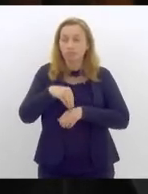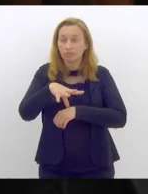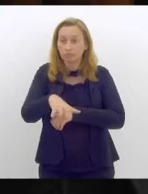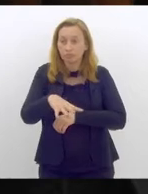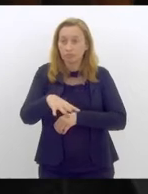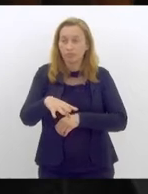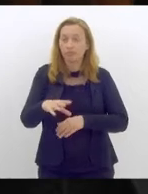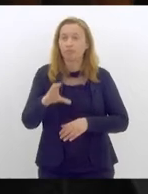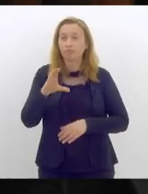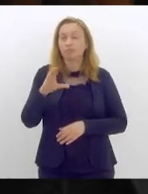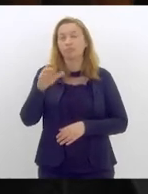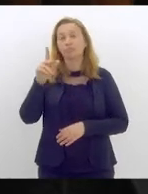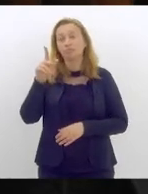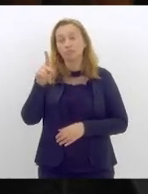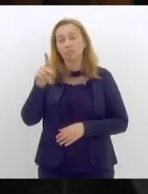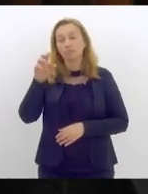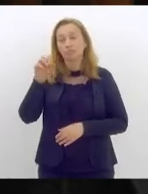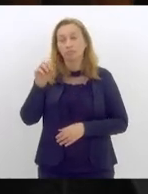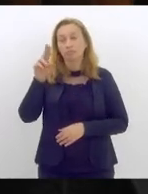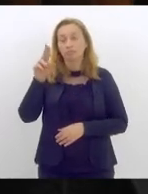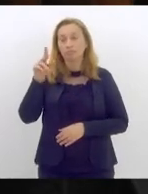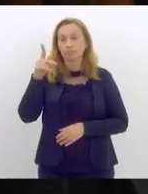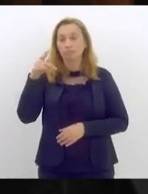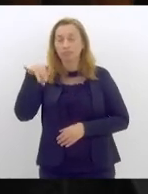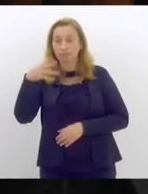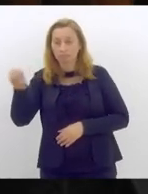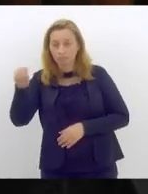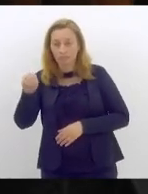da caderneta de poupança